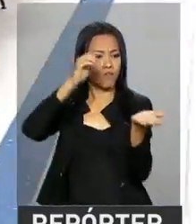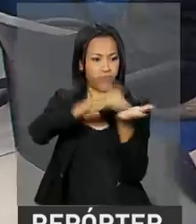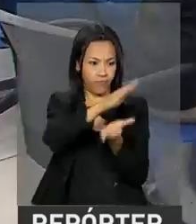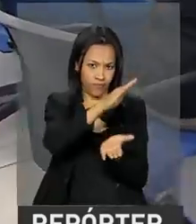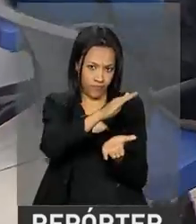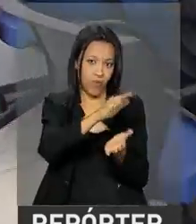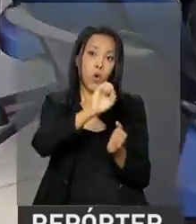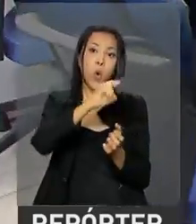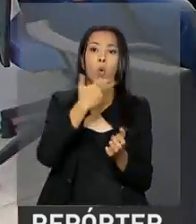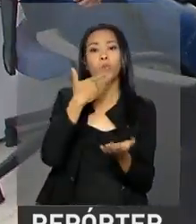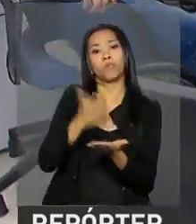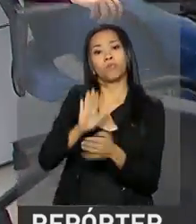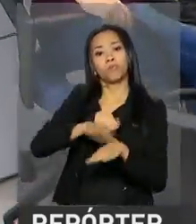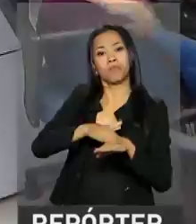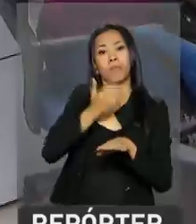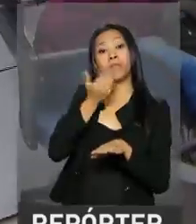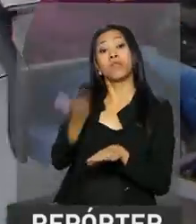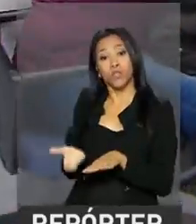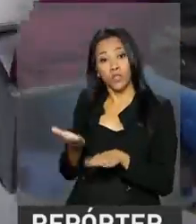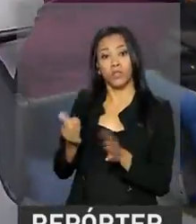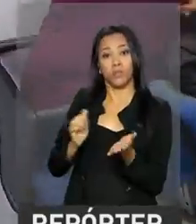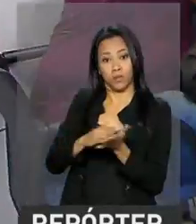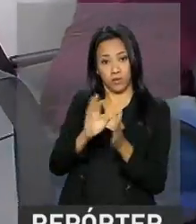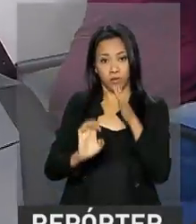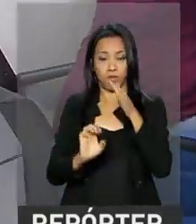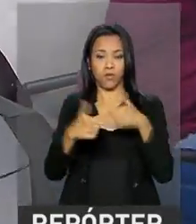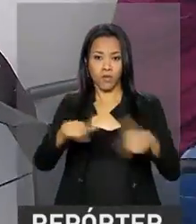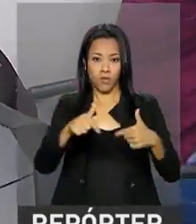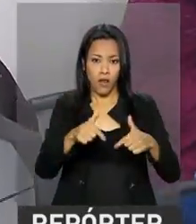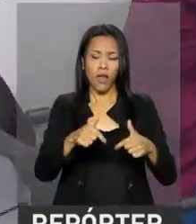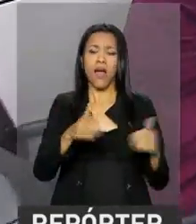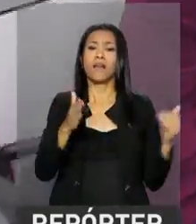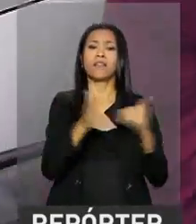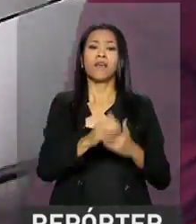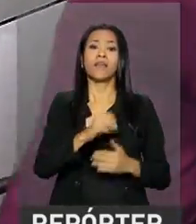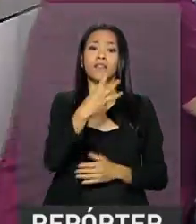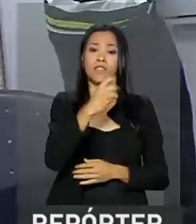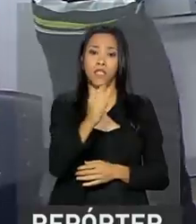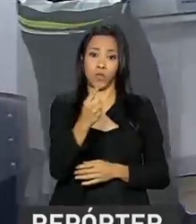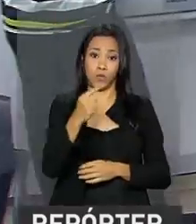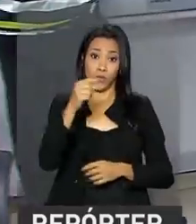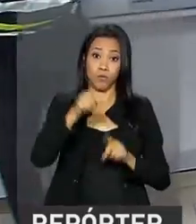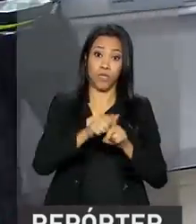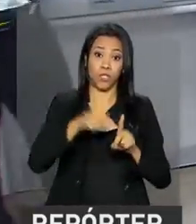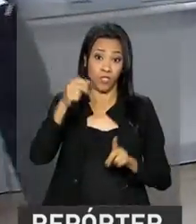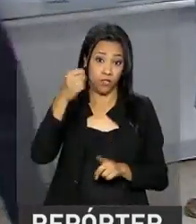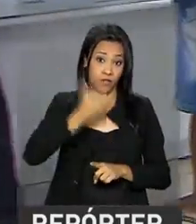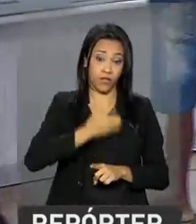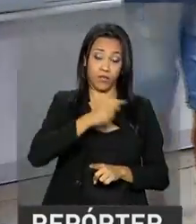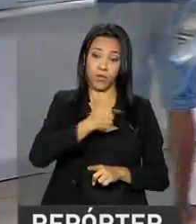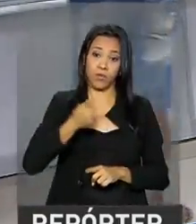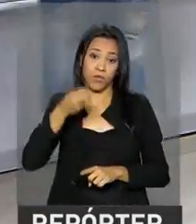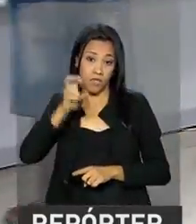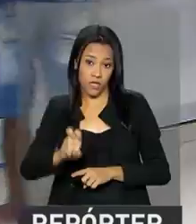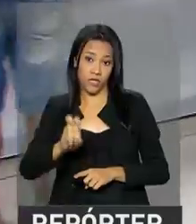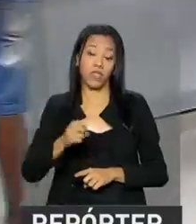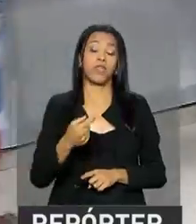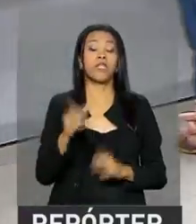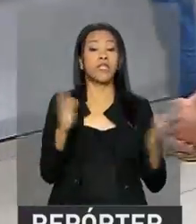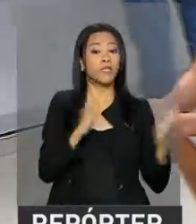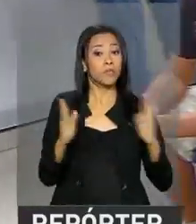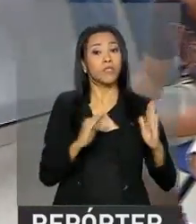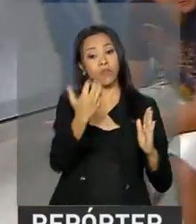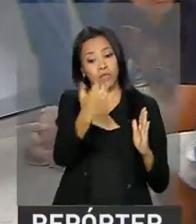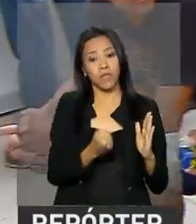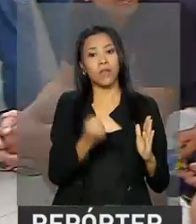causa ou pediram demissão até 31 de Dezembro de 2015 a data de retirada do benefício nessa